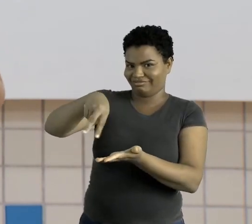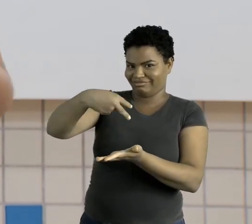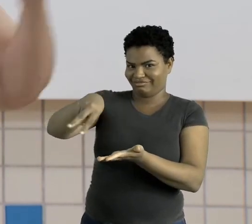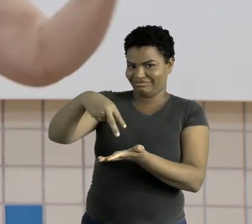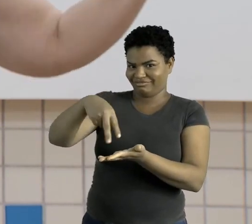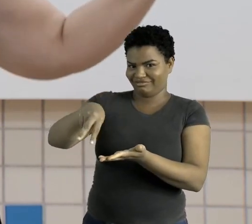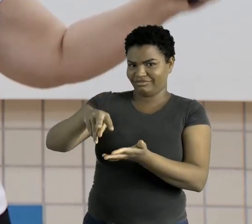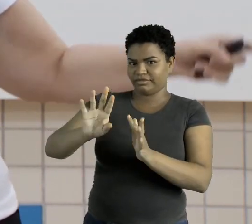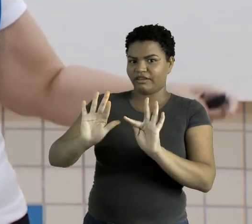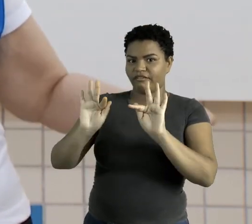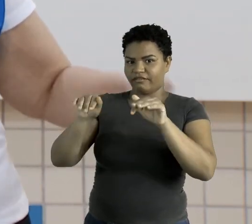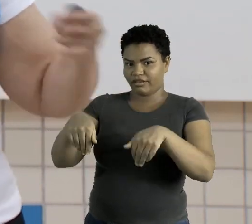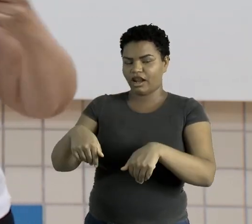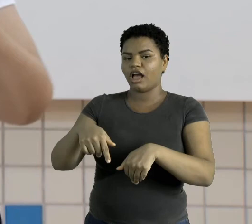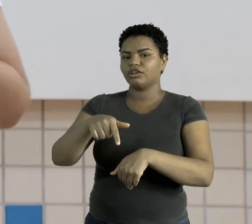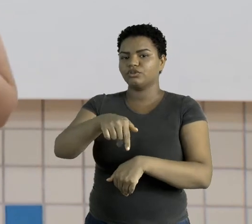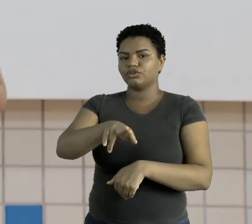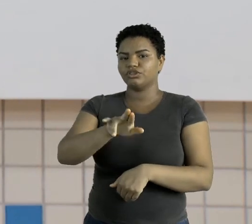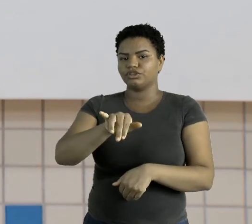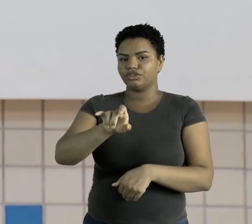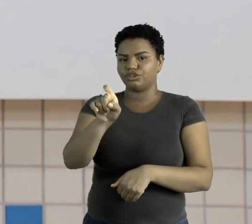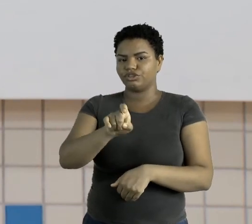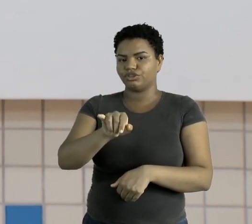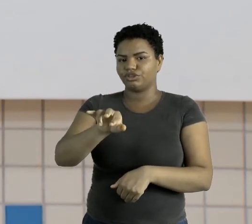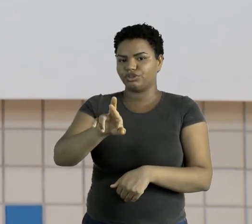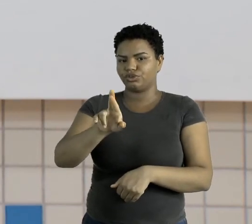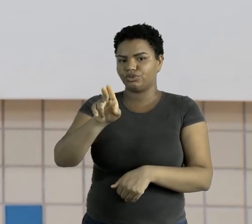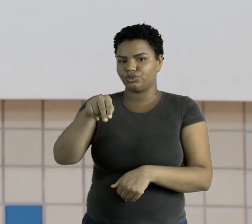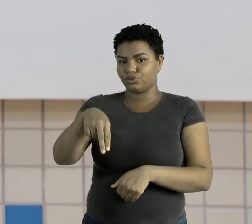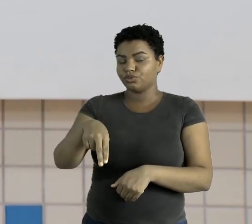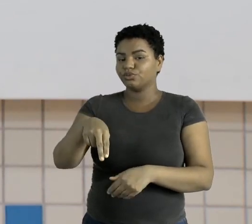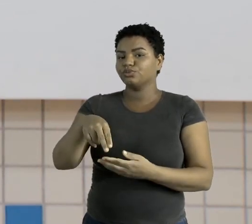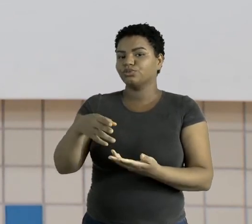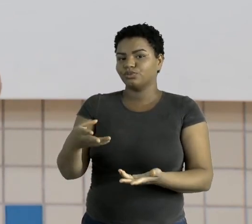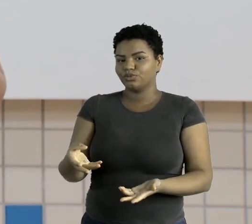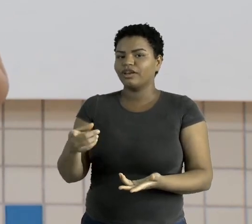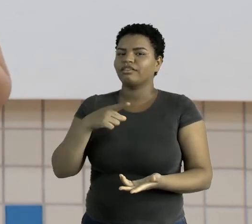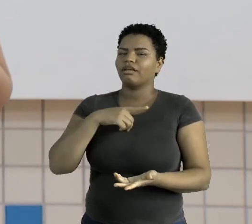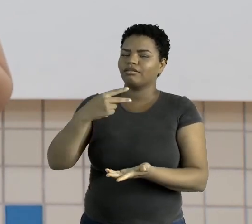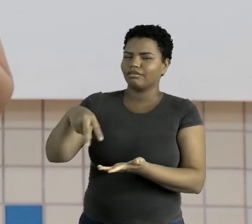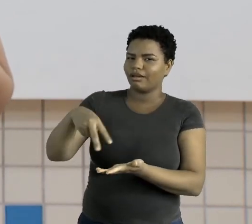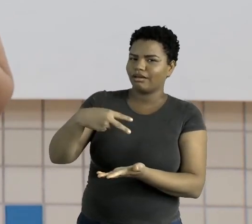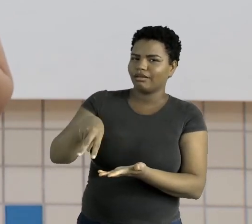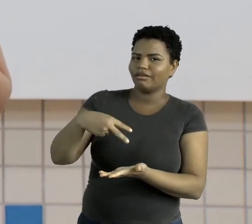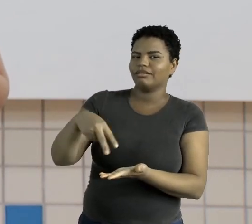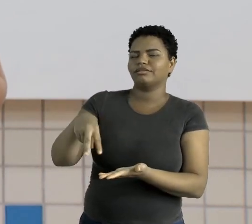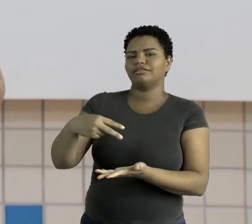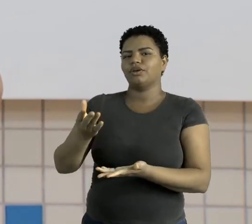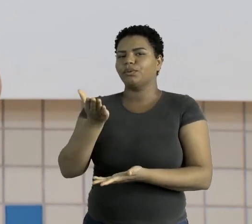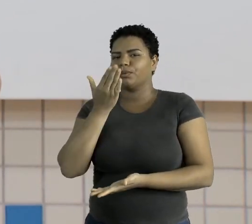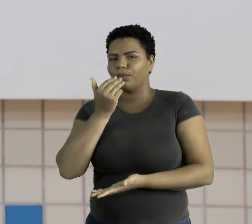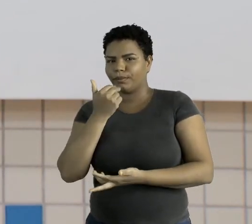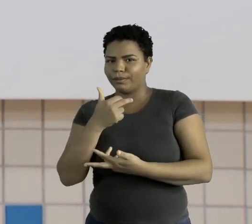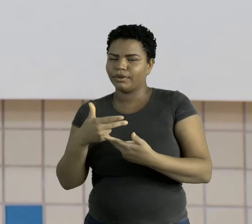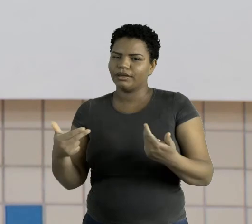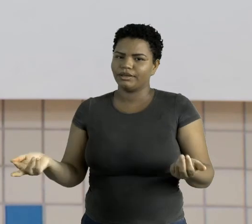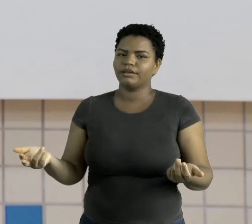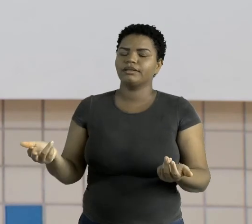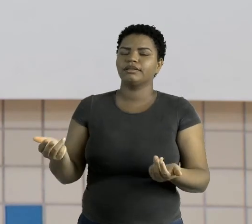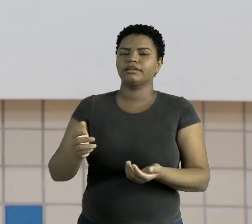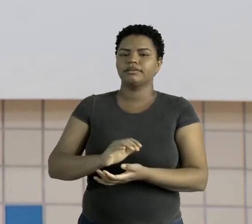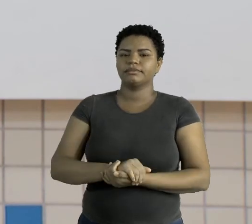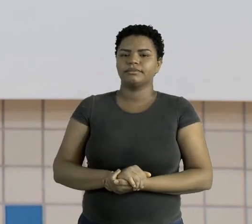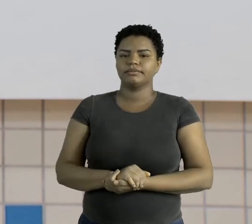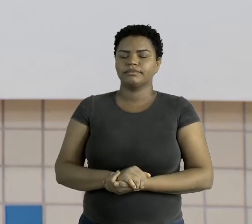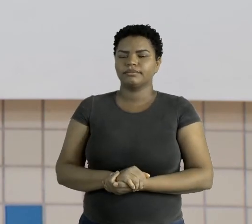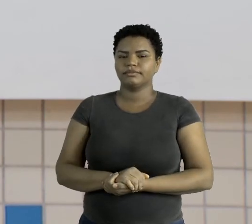final do pichirum, né? Do mutirão. Tem as danças, tem as comidas e também